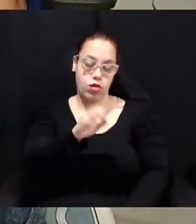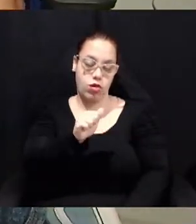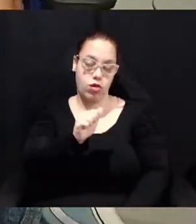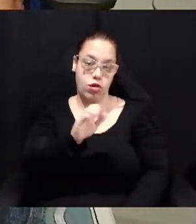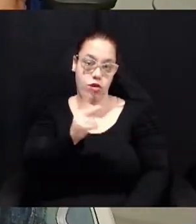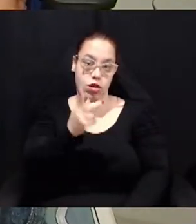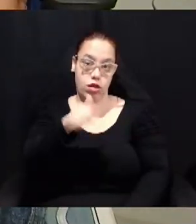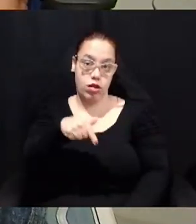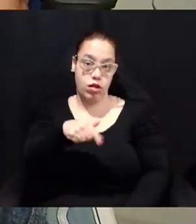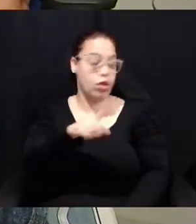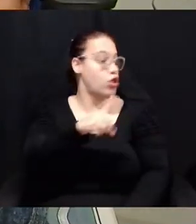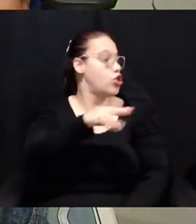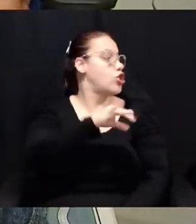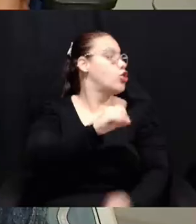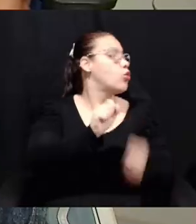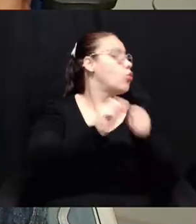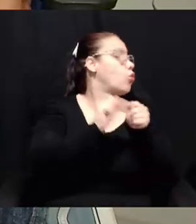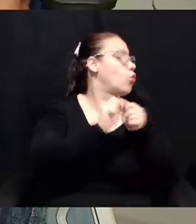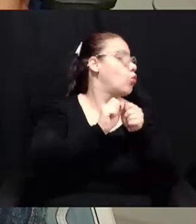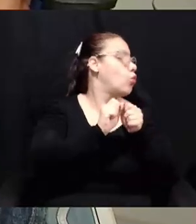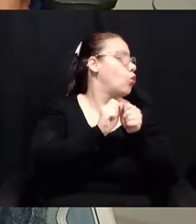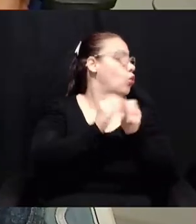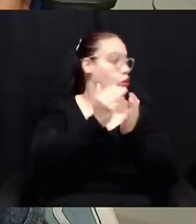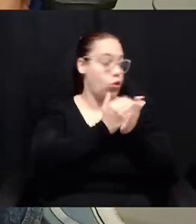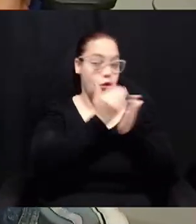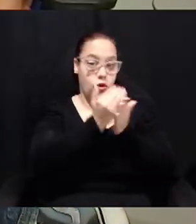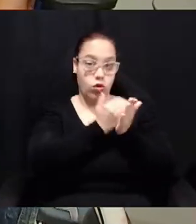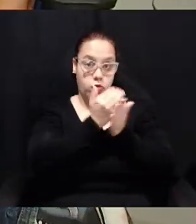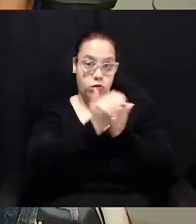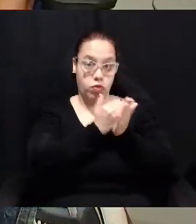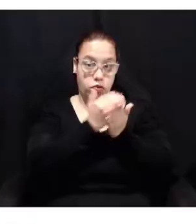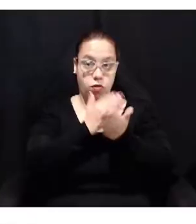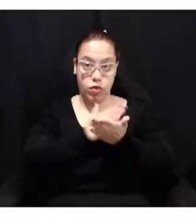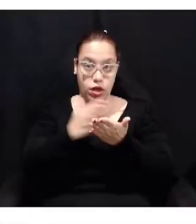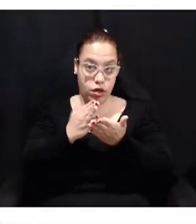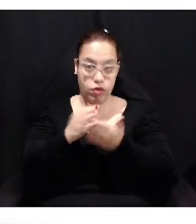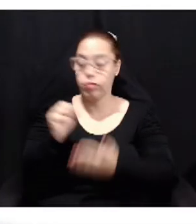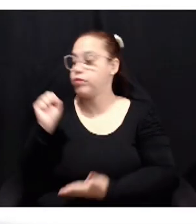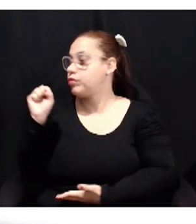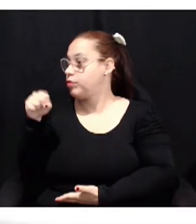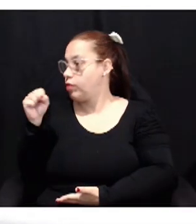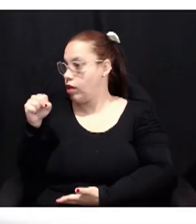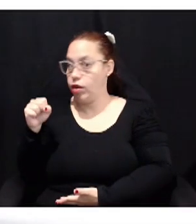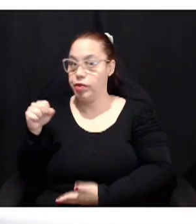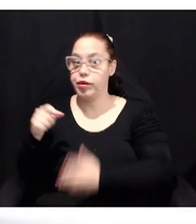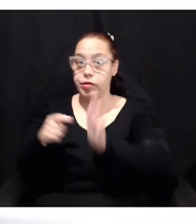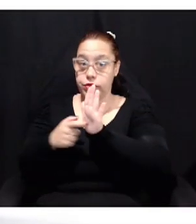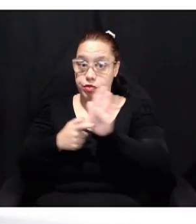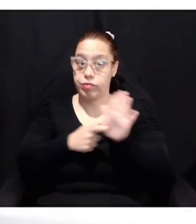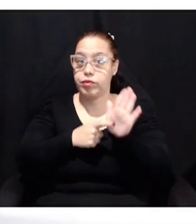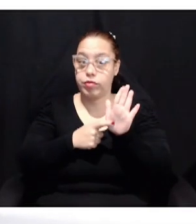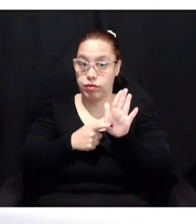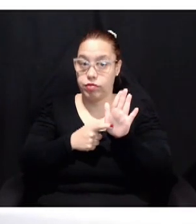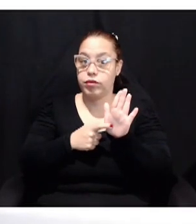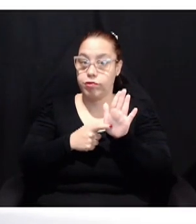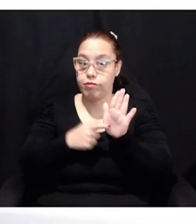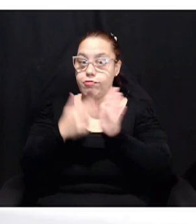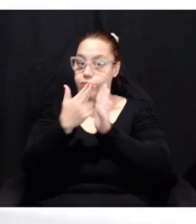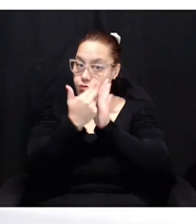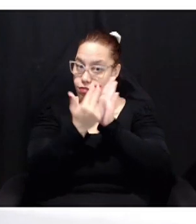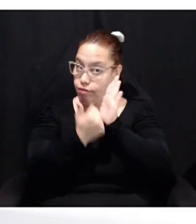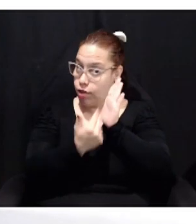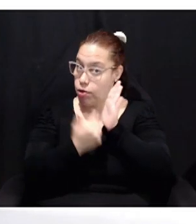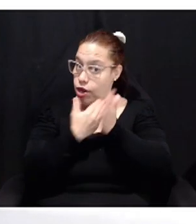vocês fizeram também um manual de guerrilha, né, para quem tá começando? Exatamente. O Manual de Guerrilha do Quadrinista, ele é um